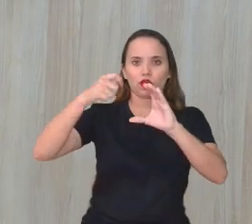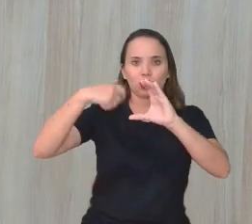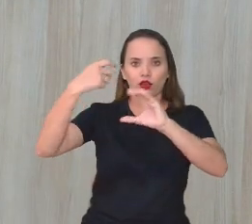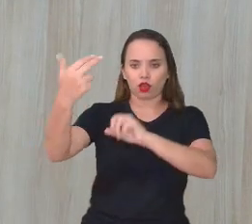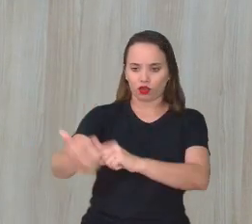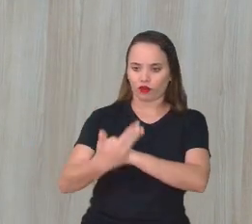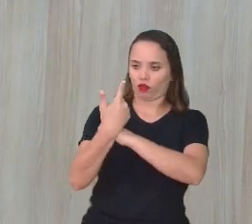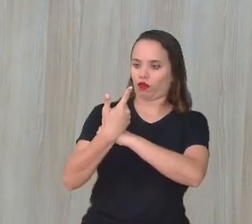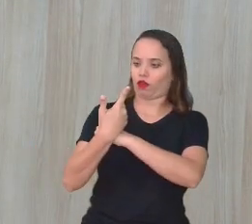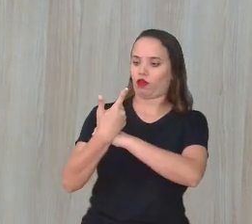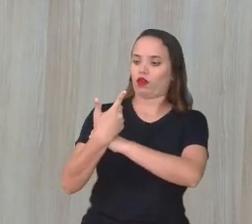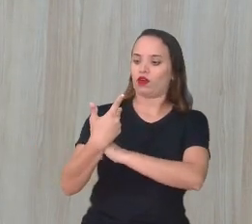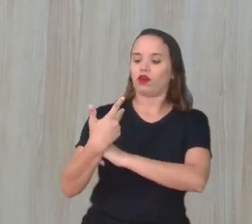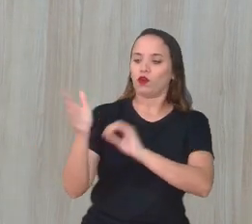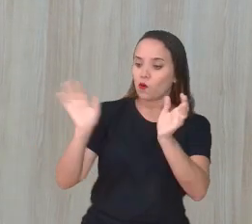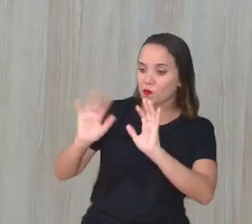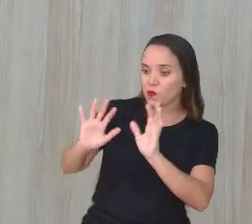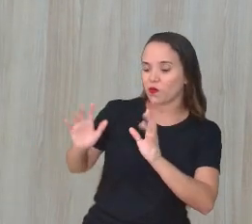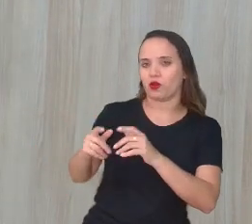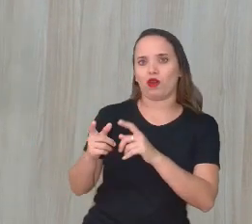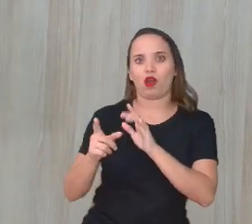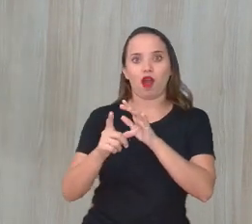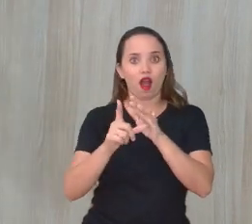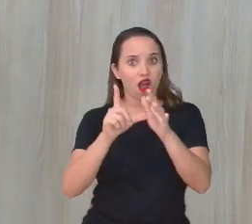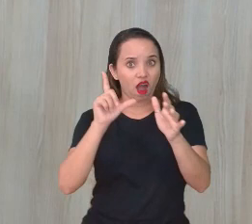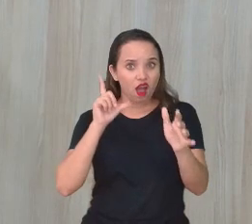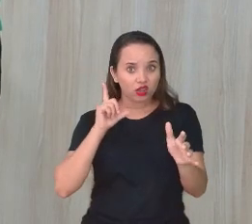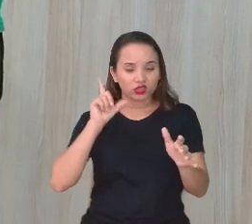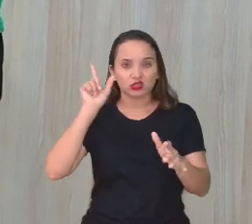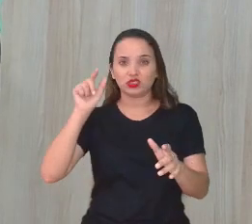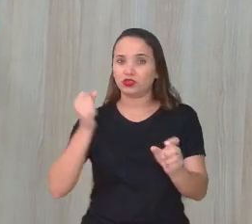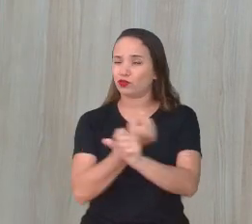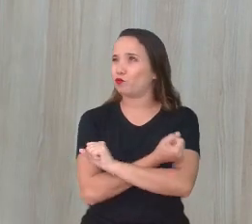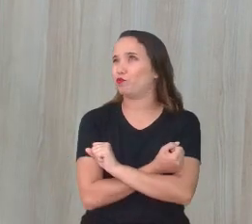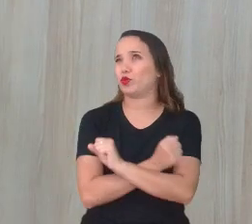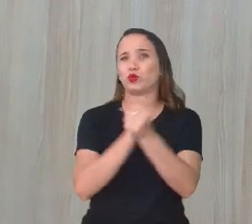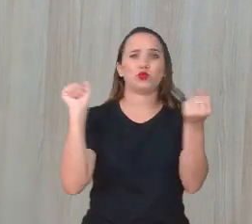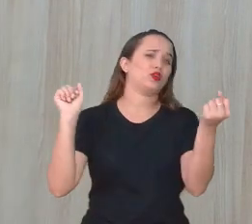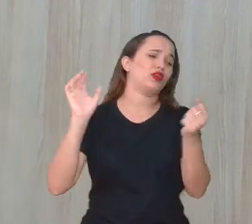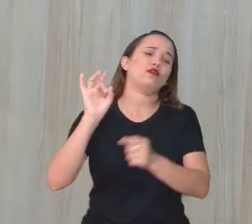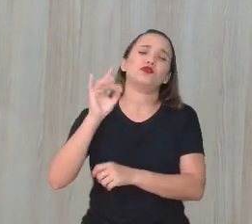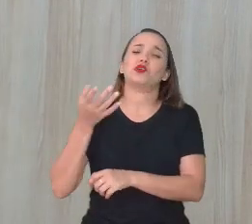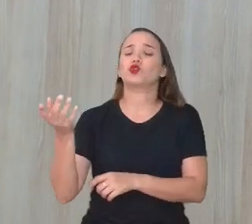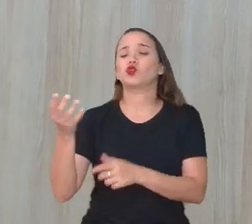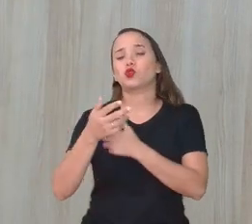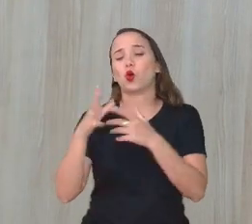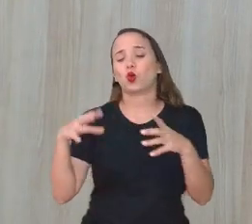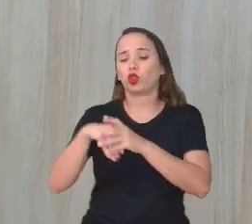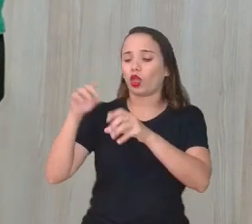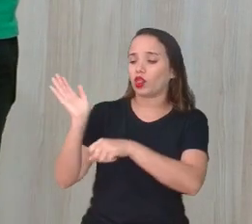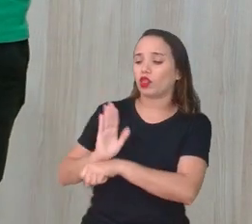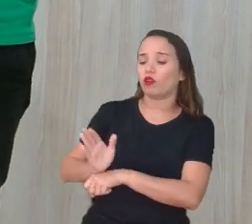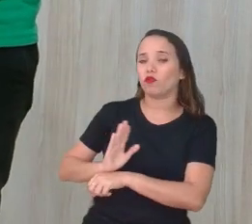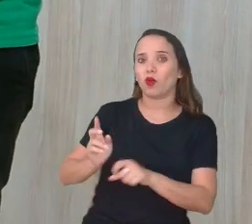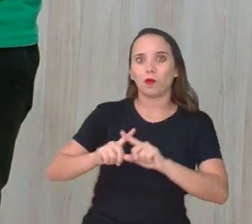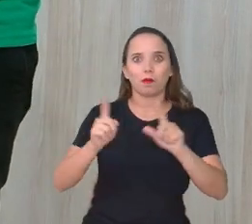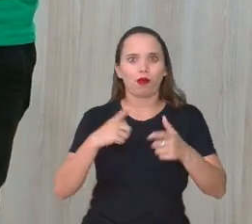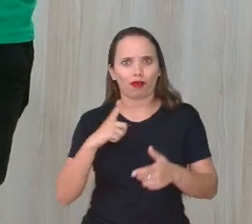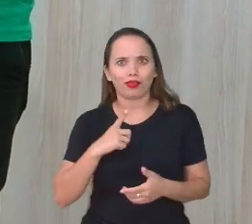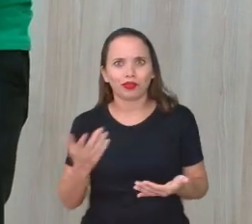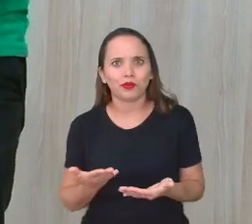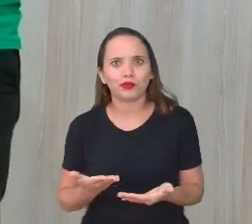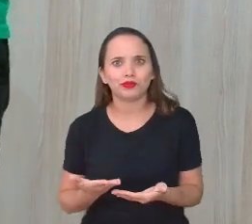pessoa na imagem, isso era coisa, né, impossível, coisa de filme de ficção científica. Mas a gente tem isso hoje em